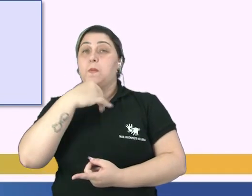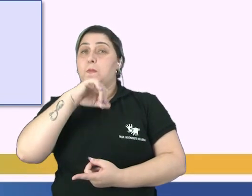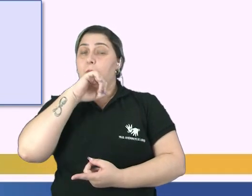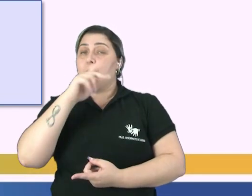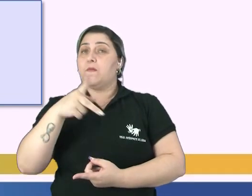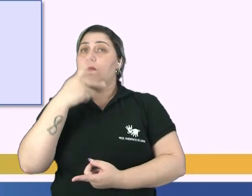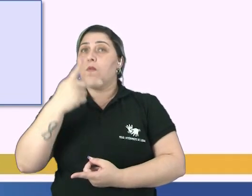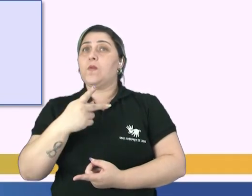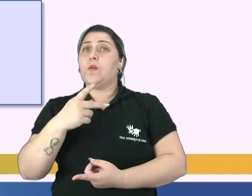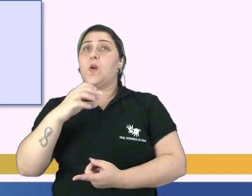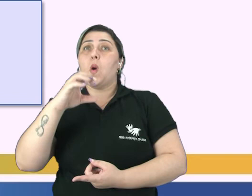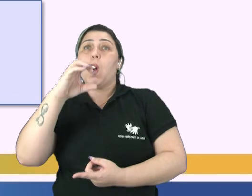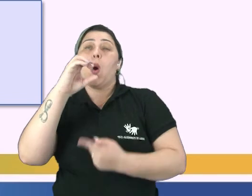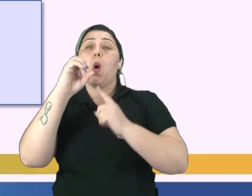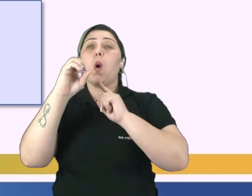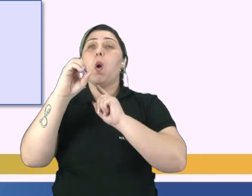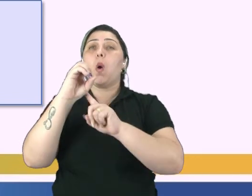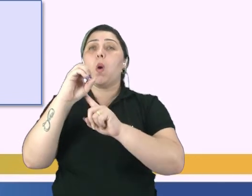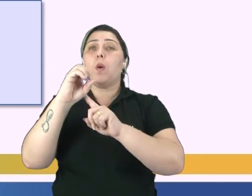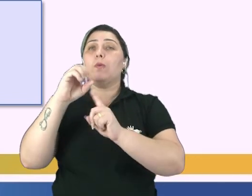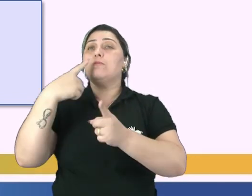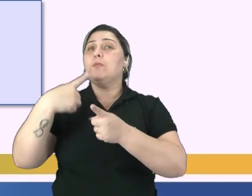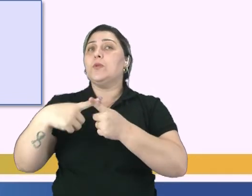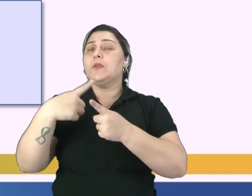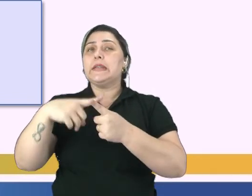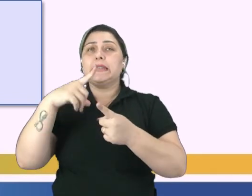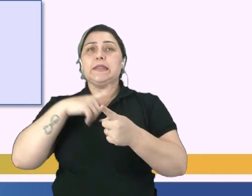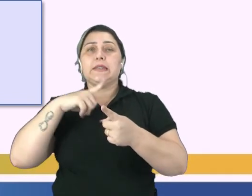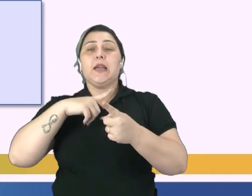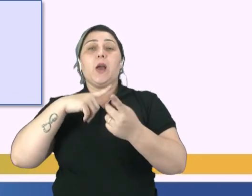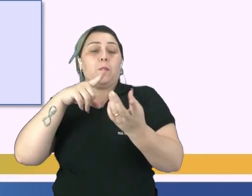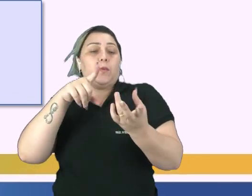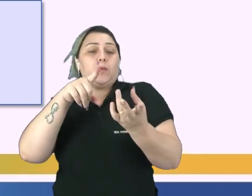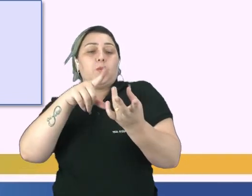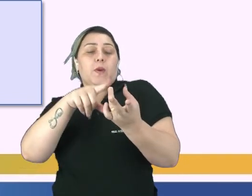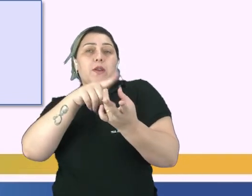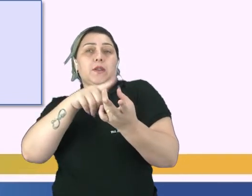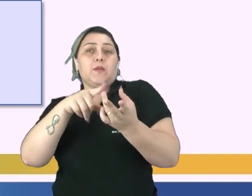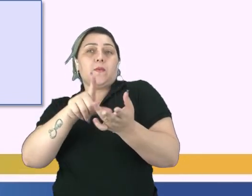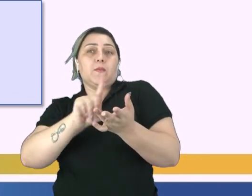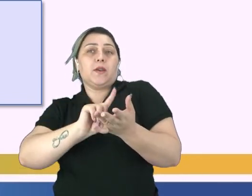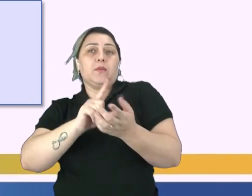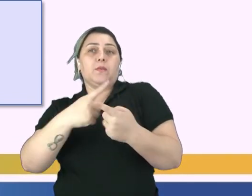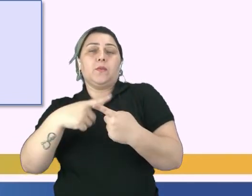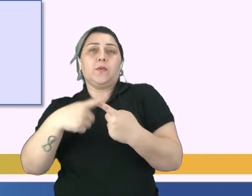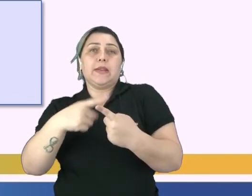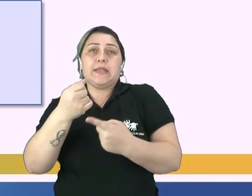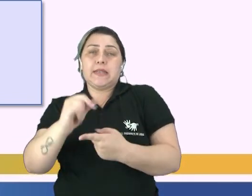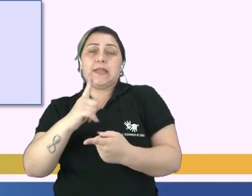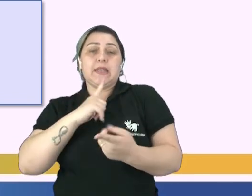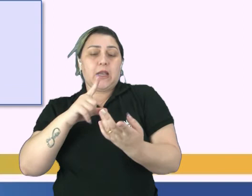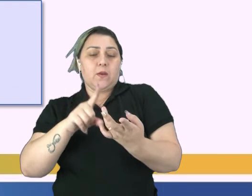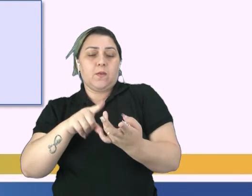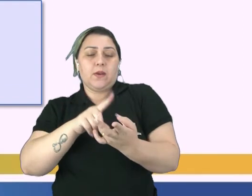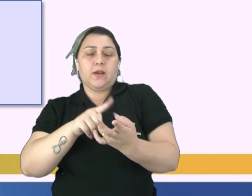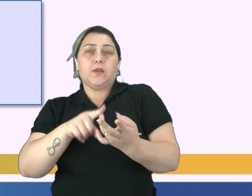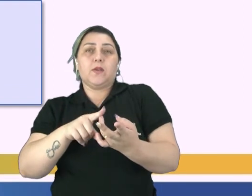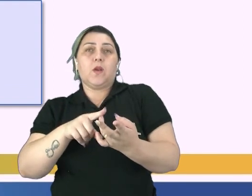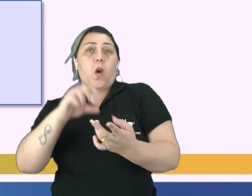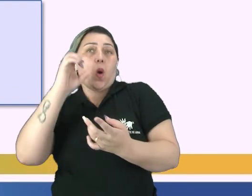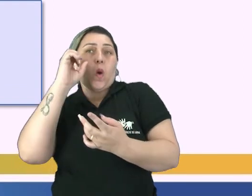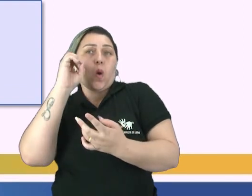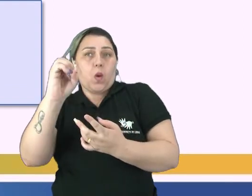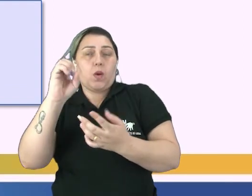diz o porquê. Temos um artigo antes de porquê. Se a gente tem um artigo, o,